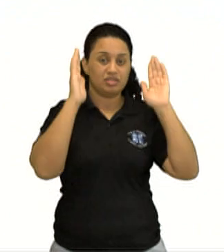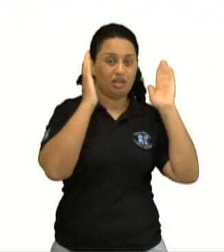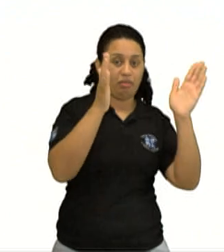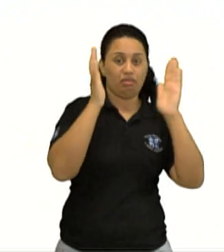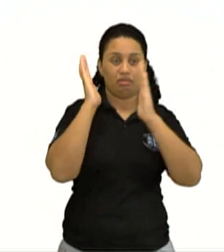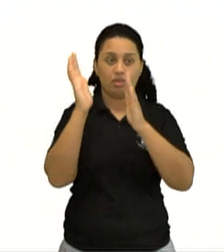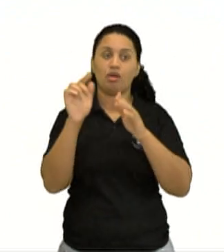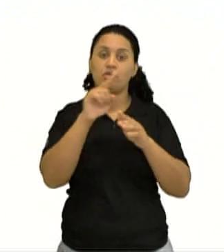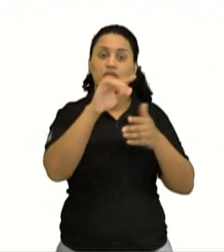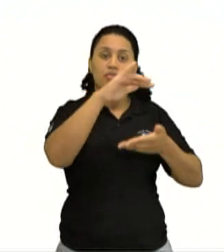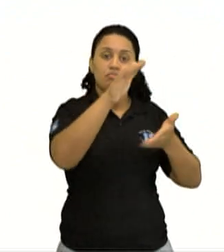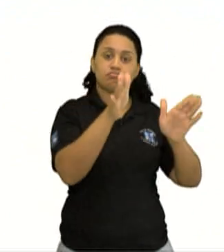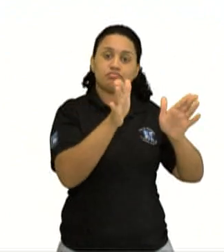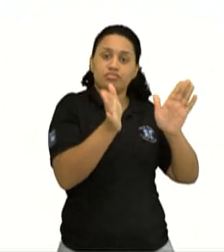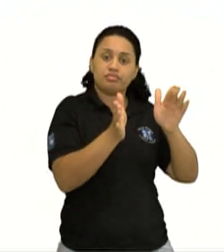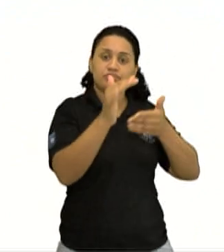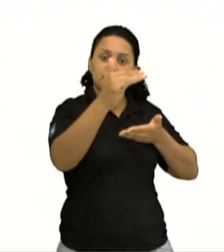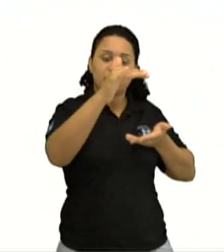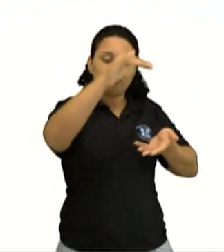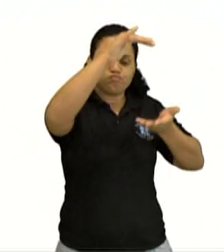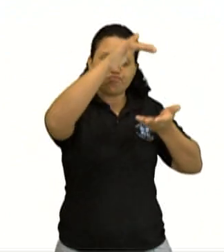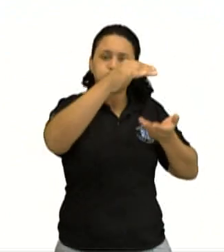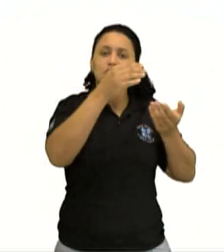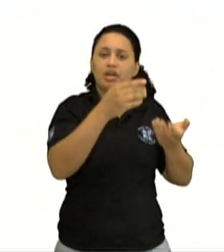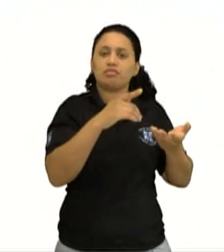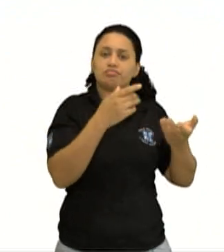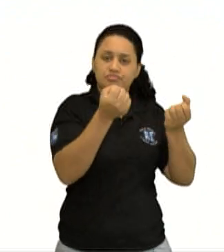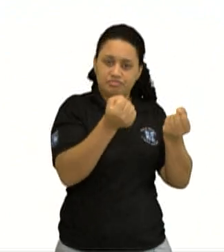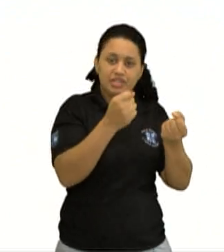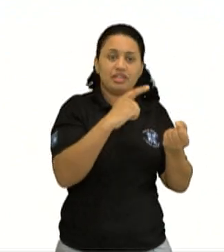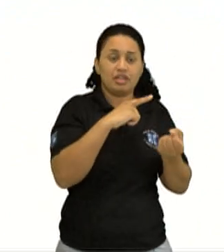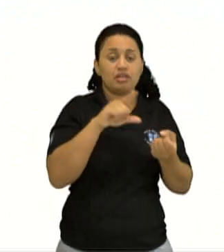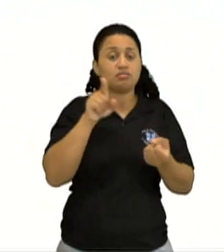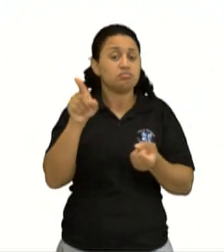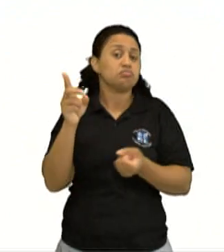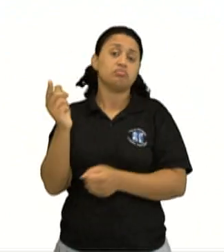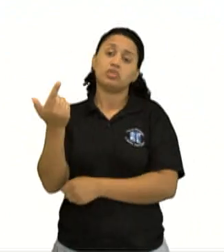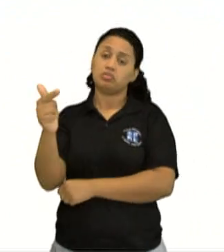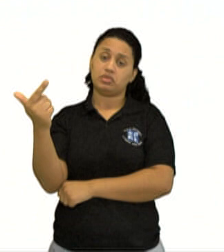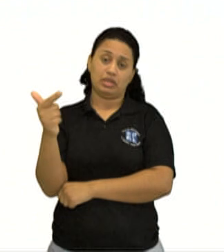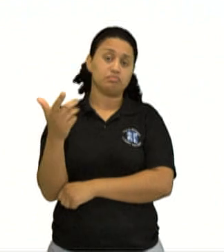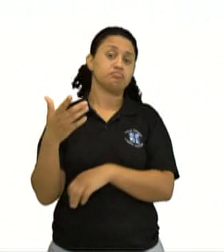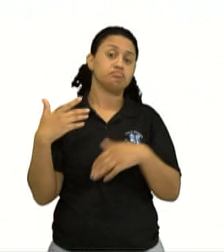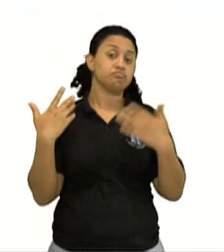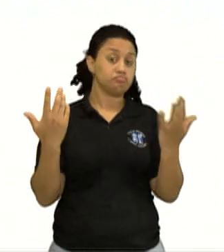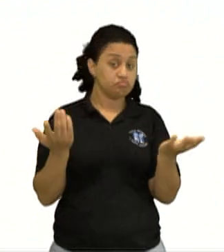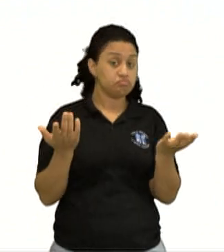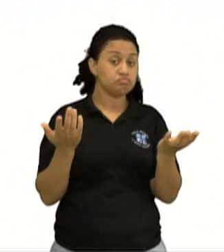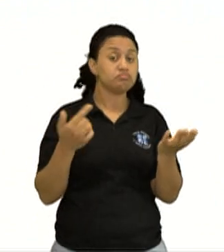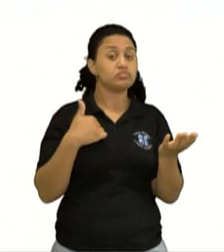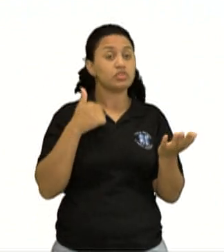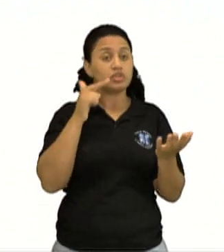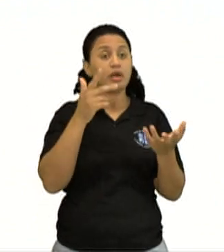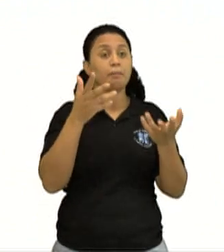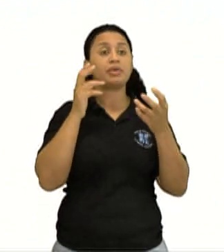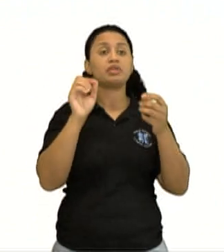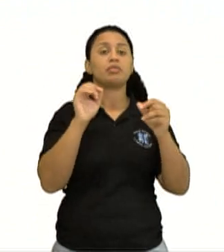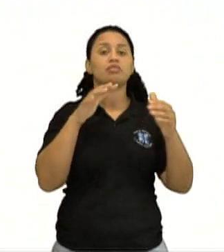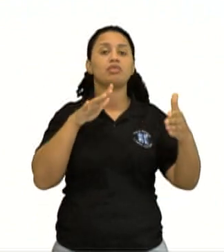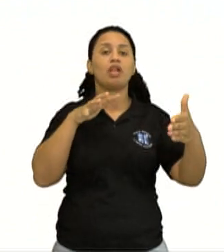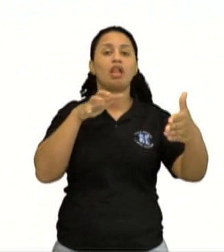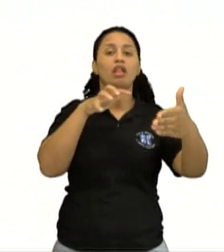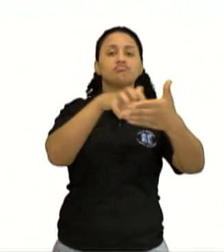situação, ele está com um caixote em cima, uma carga, enquanto na segunda situação ele está sem carga. Então você perceba também que